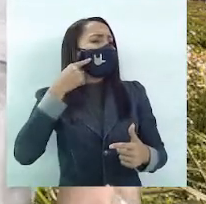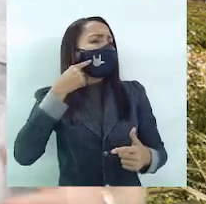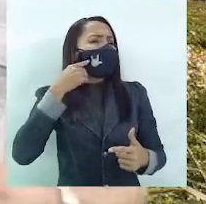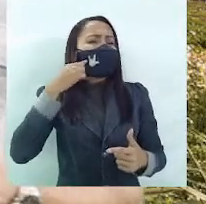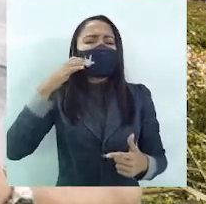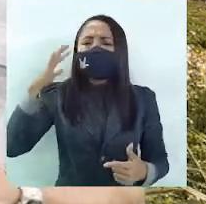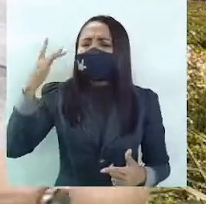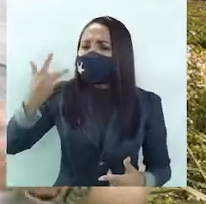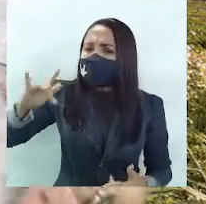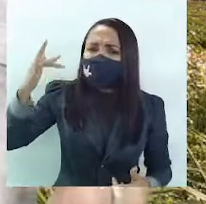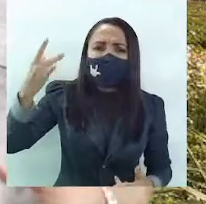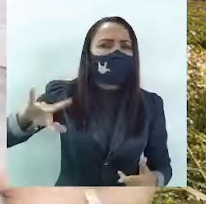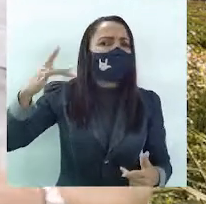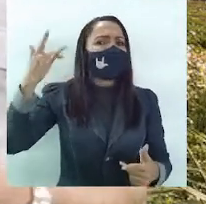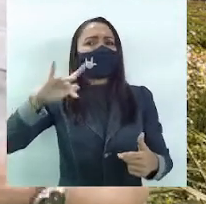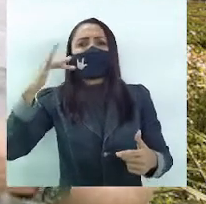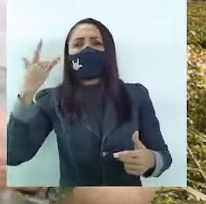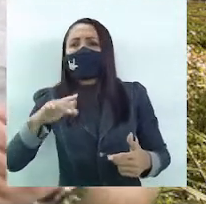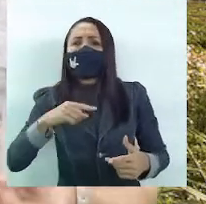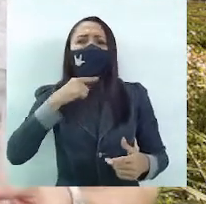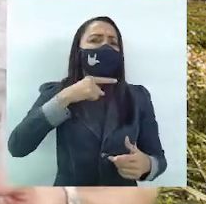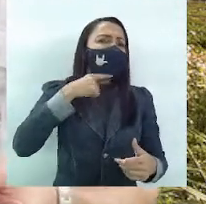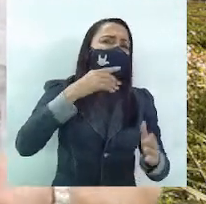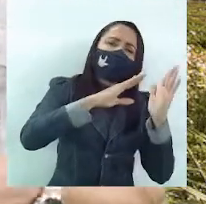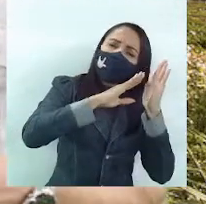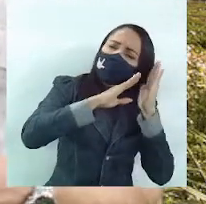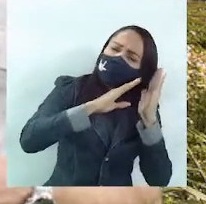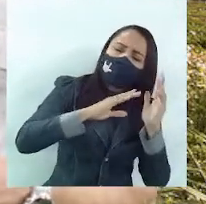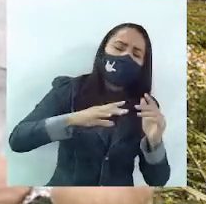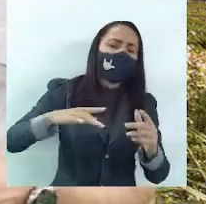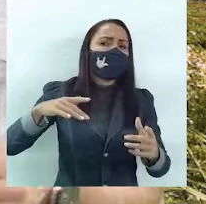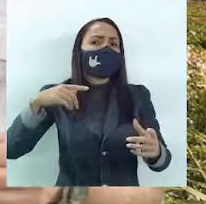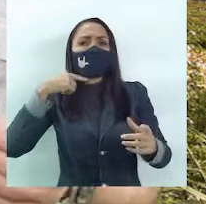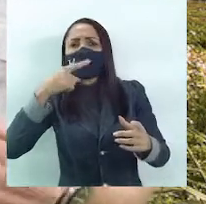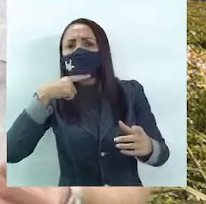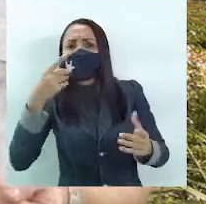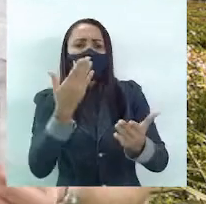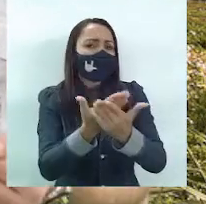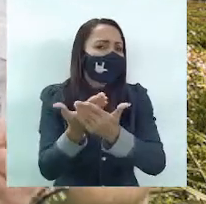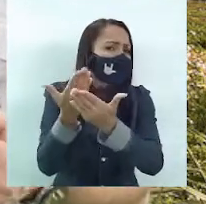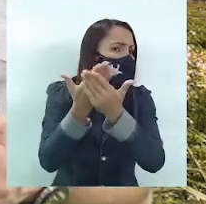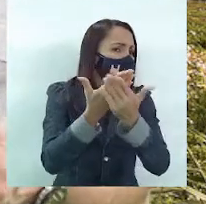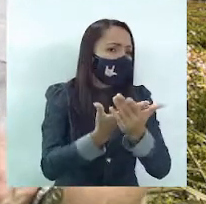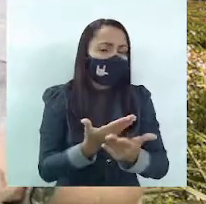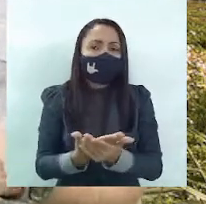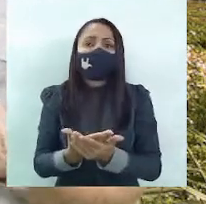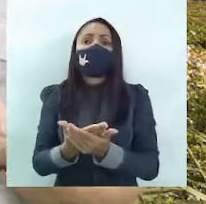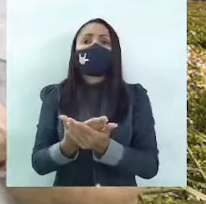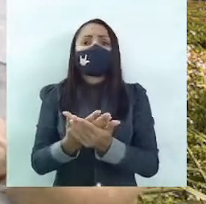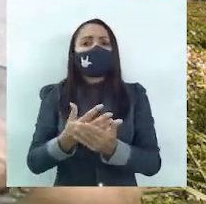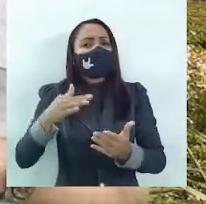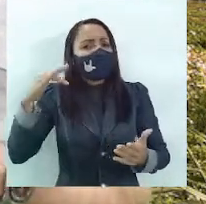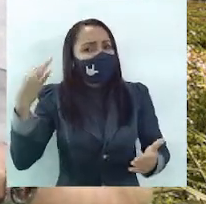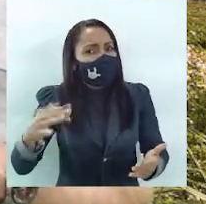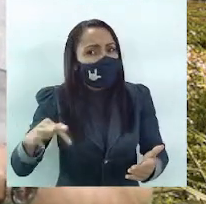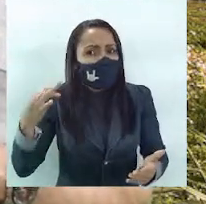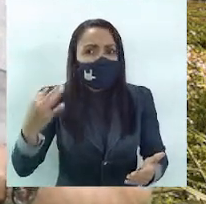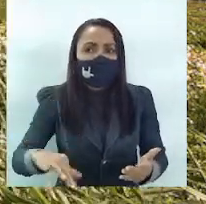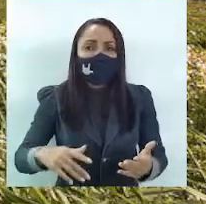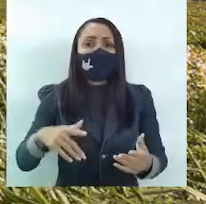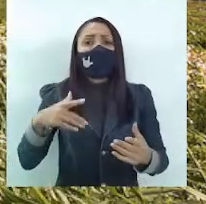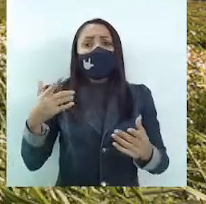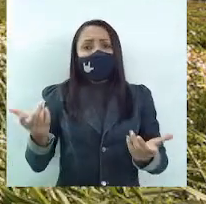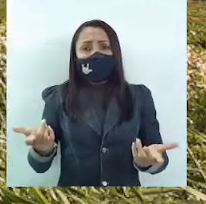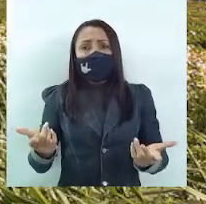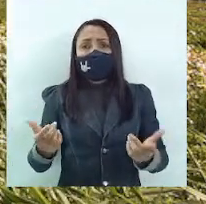direito, ela não consegue estudar, ela não consegue dormir. Então, assim, uma pessoa que está com cárie, ela vai ter déficits também de trabalho,